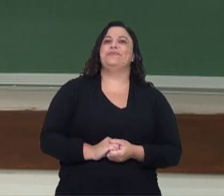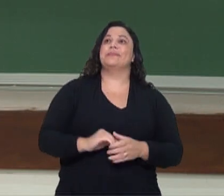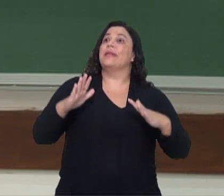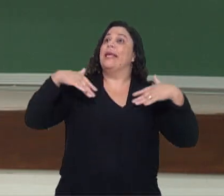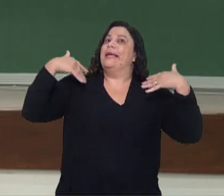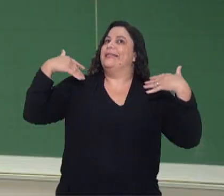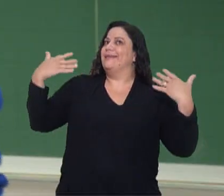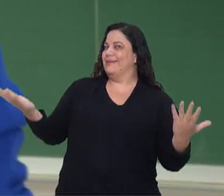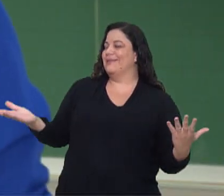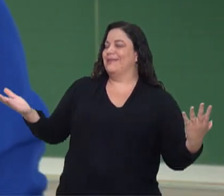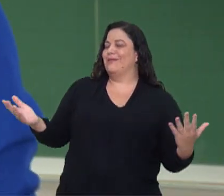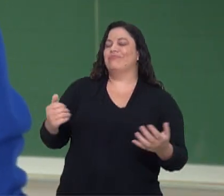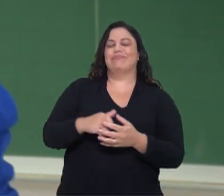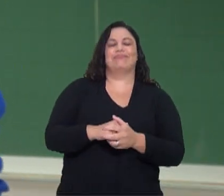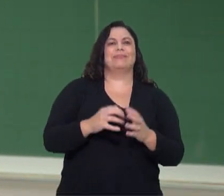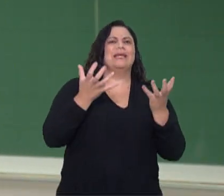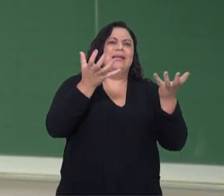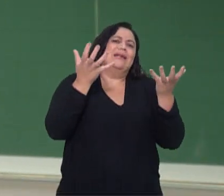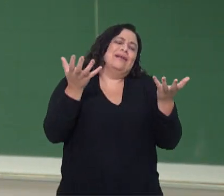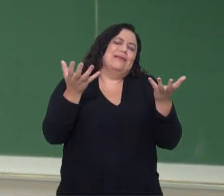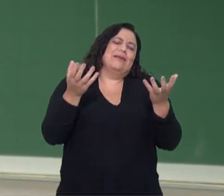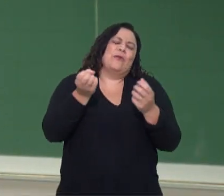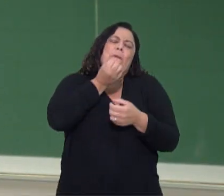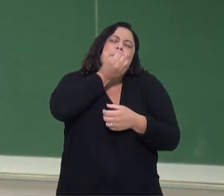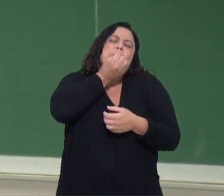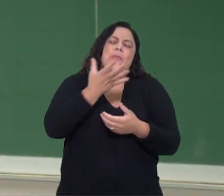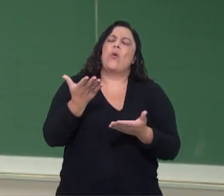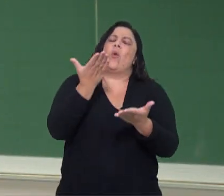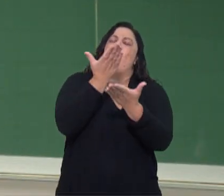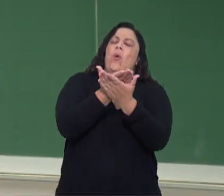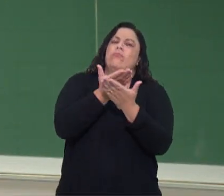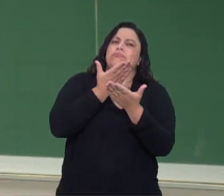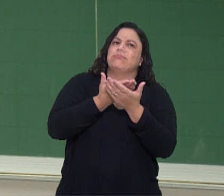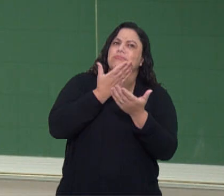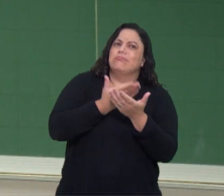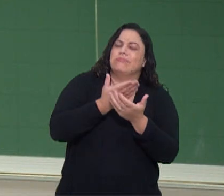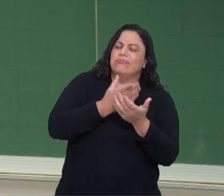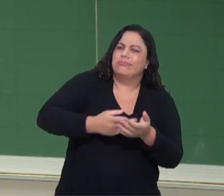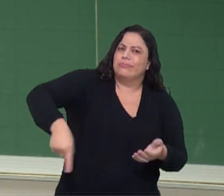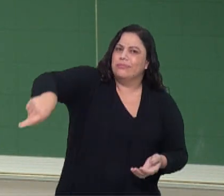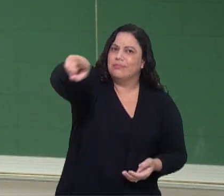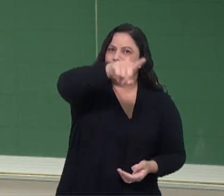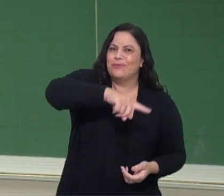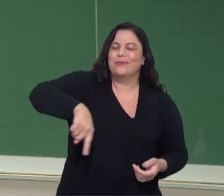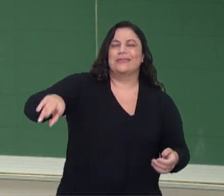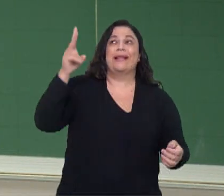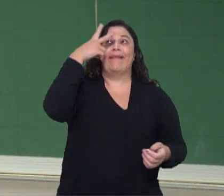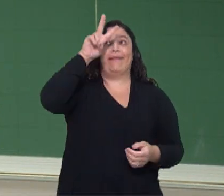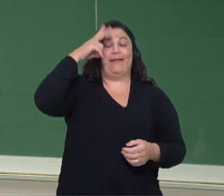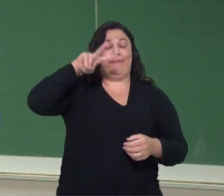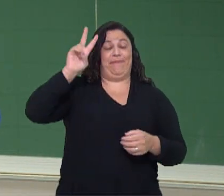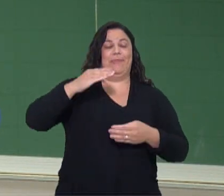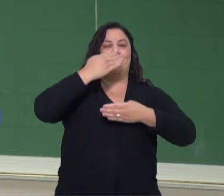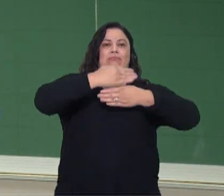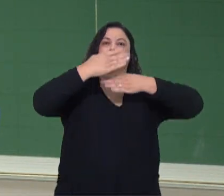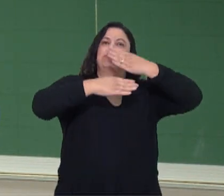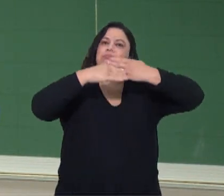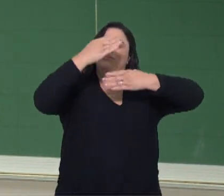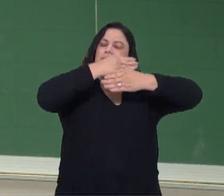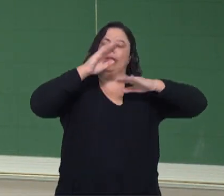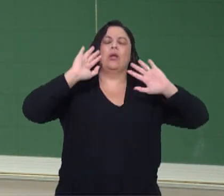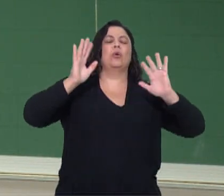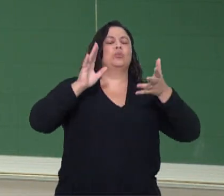Então, pessoal, quero desejar para vocês bons estudos. Lembrando que todos esses slides estão no Google